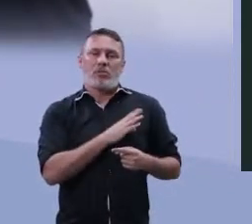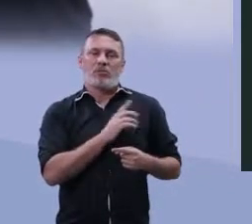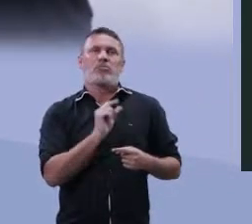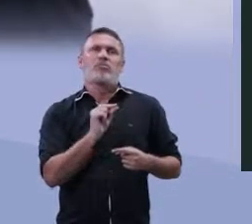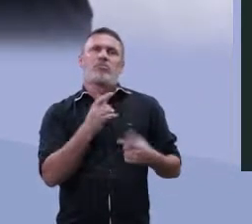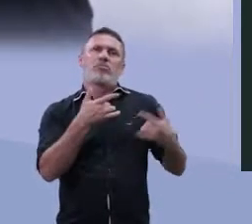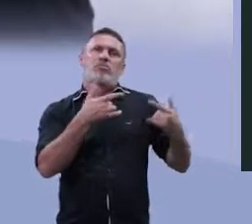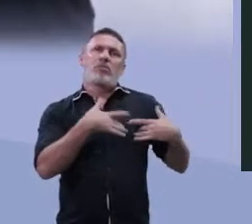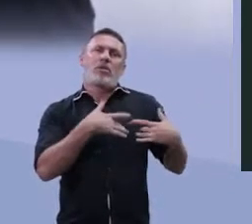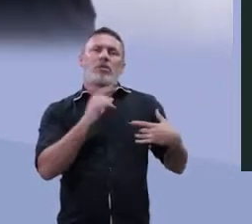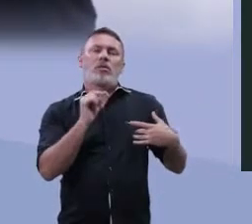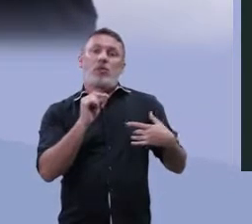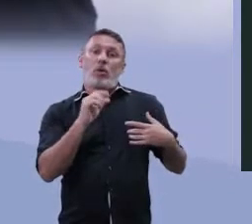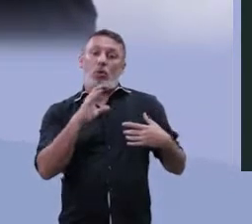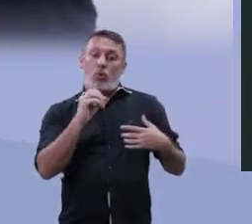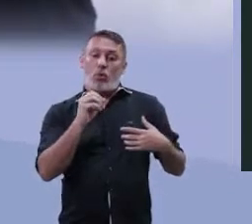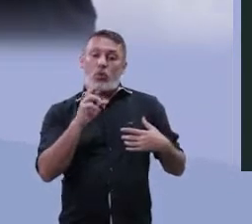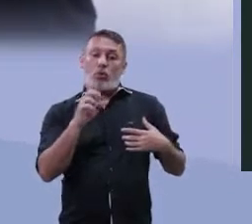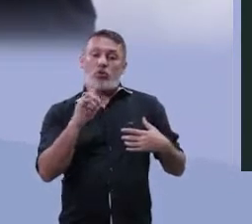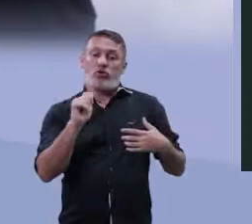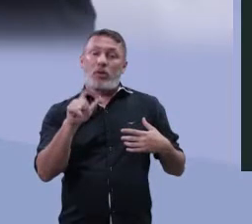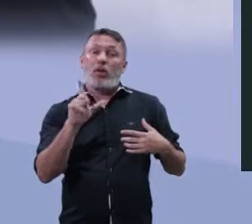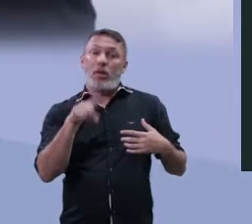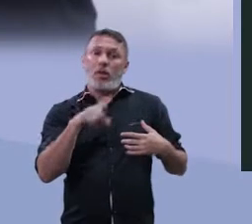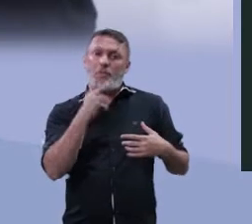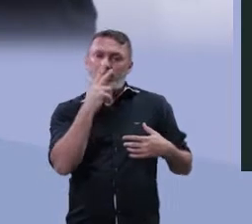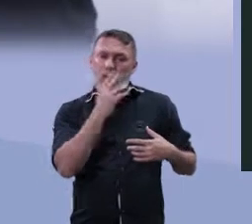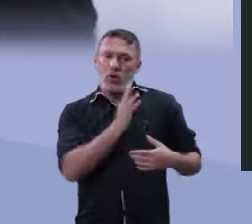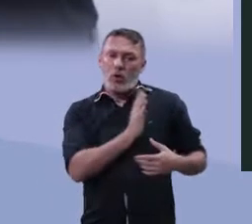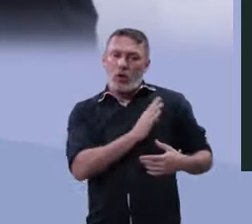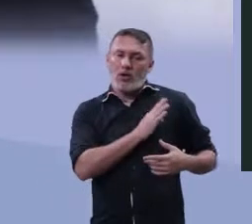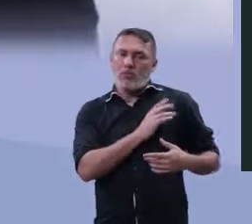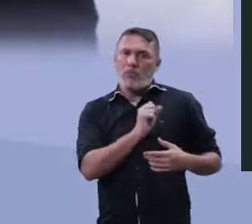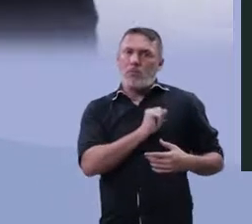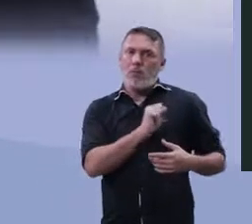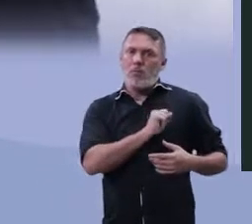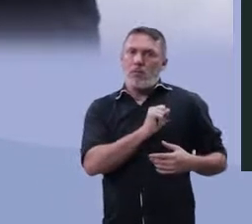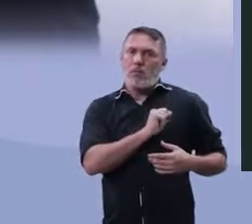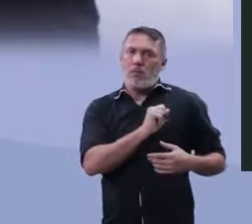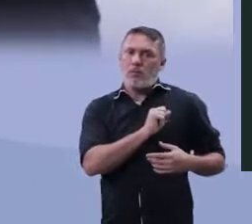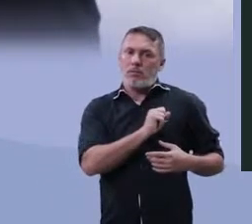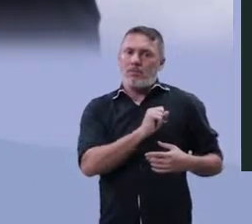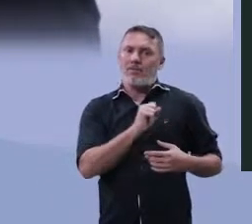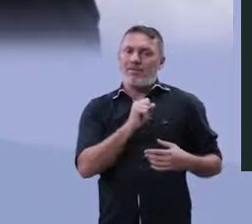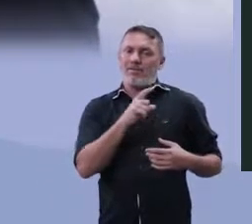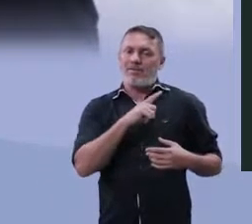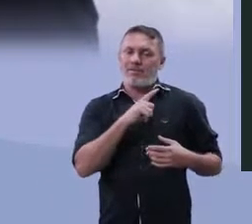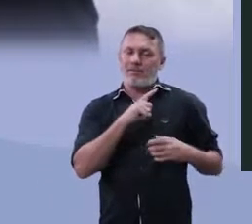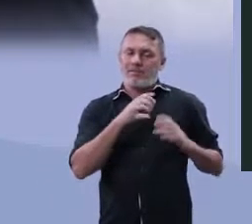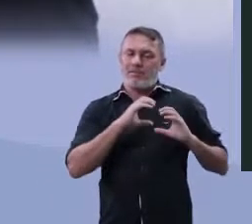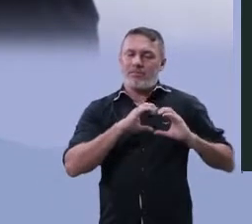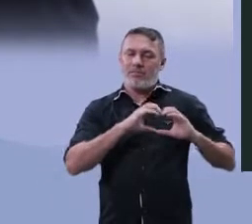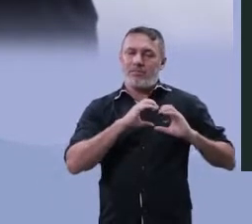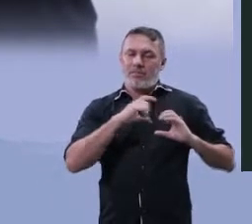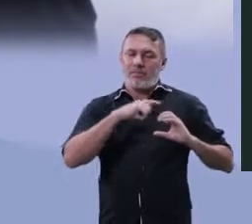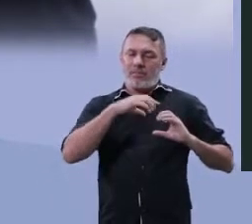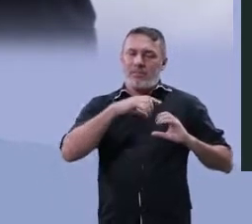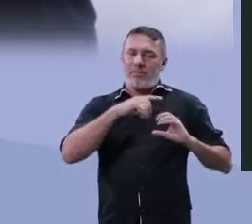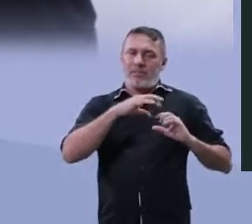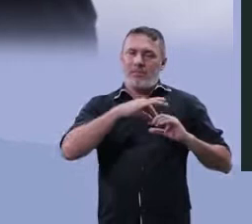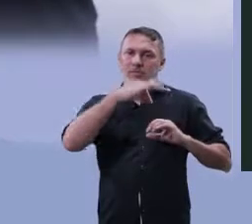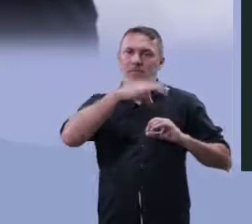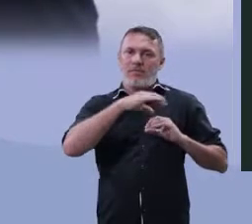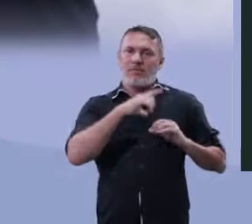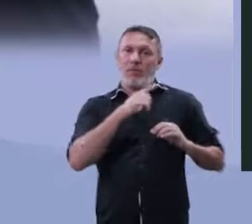coração, ou seja, né, do cardíaco, né, de cardiologia, né? Então, o cordis,